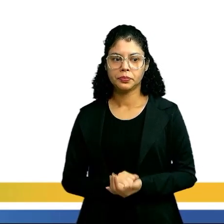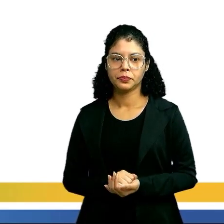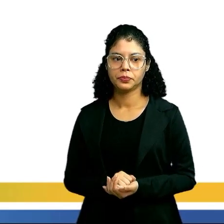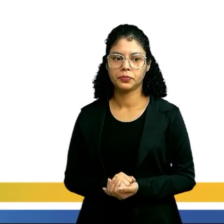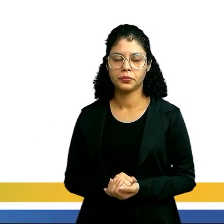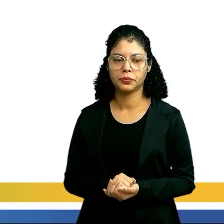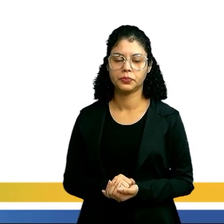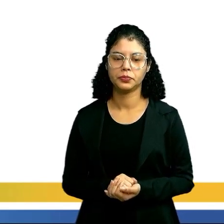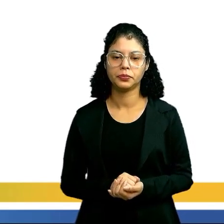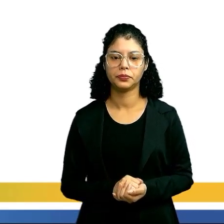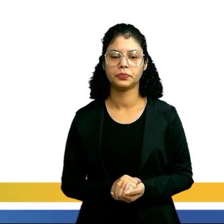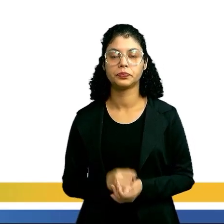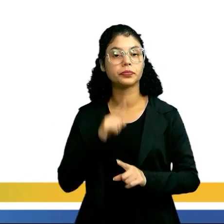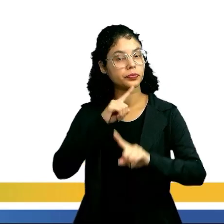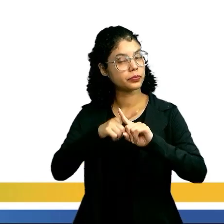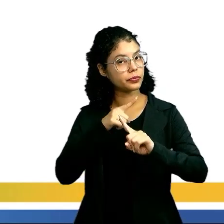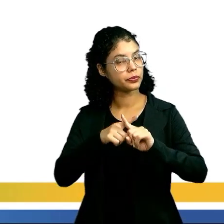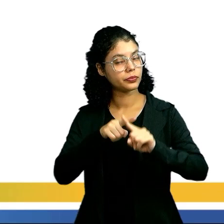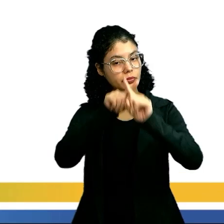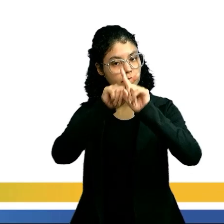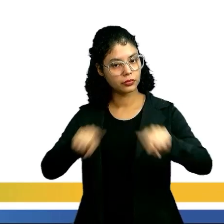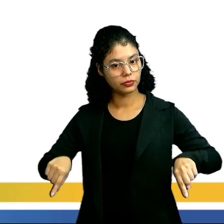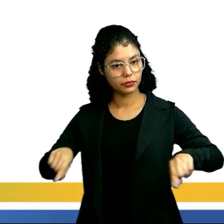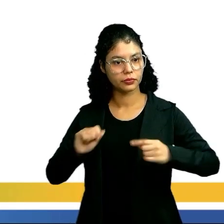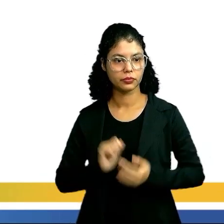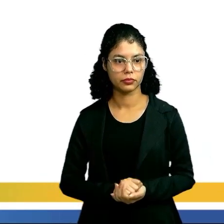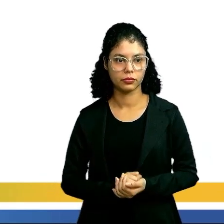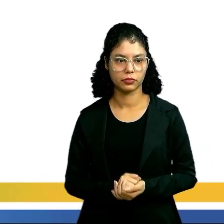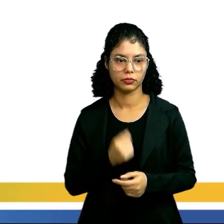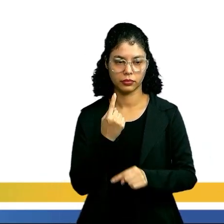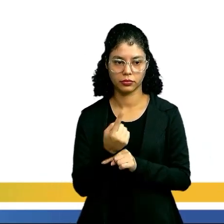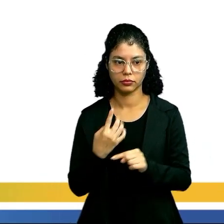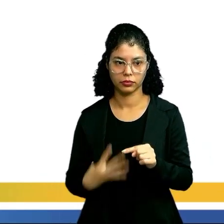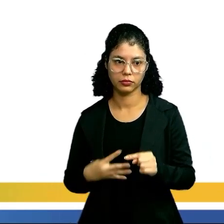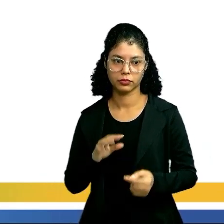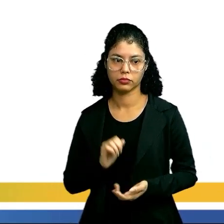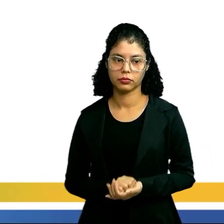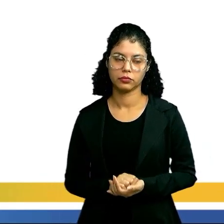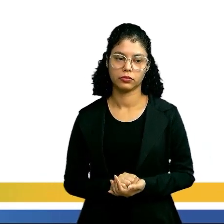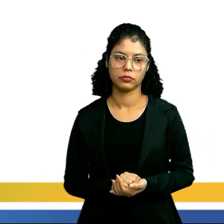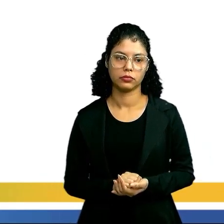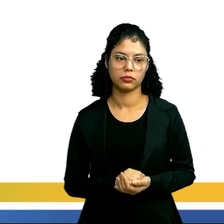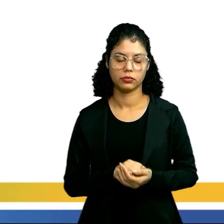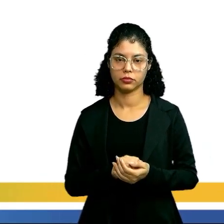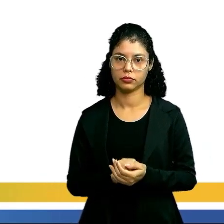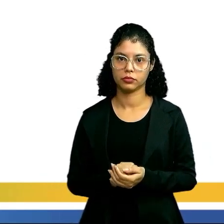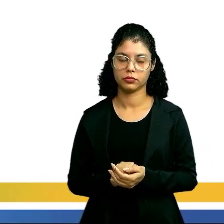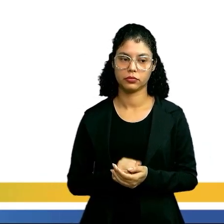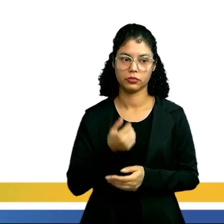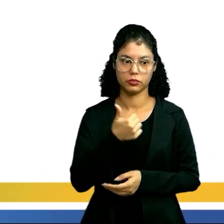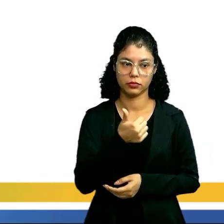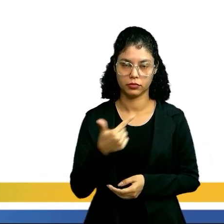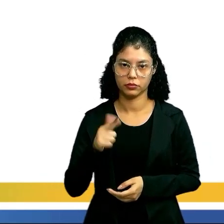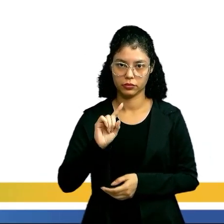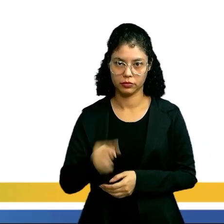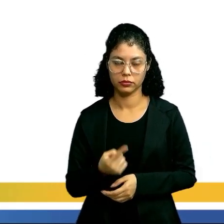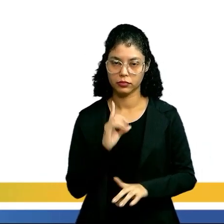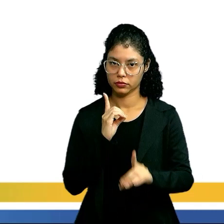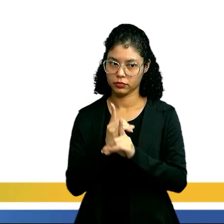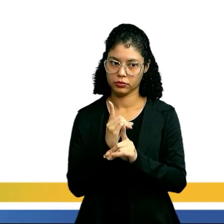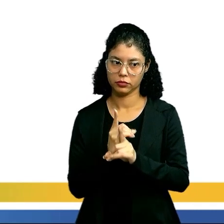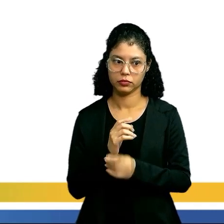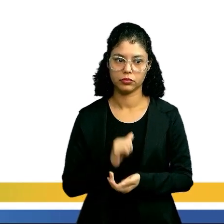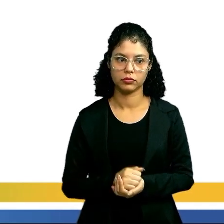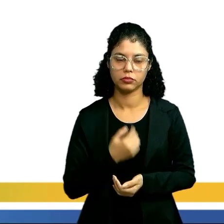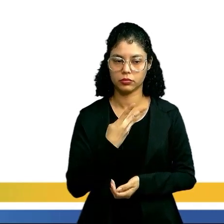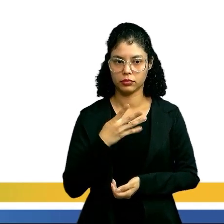agora, professor? Então, você vai multiplicar cruzado. 1/4, multiplicando 12 mil, eu vou encontrar que